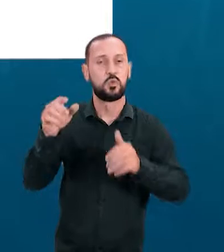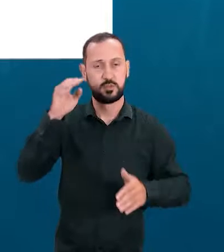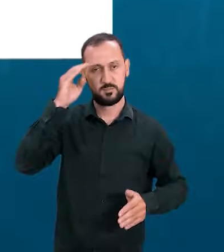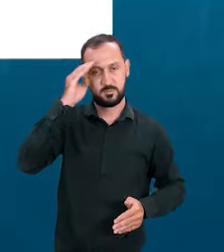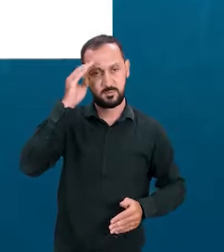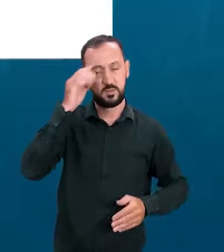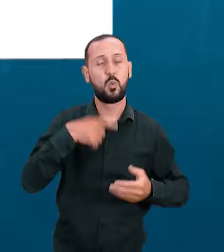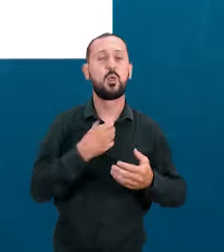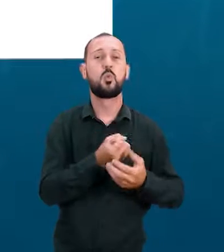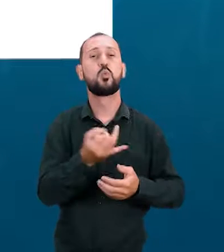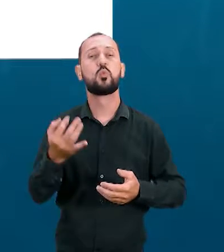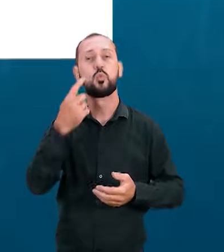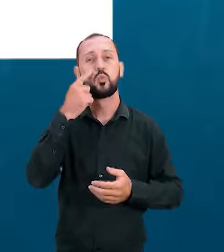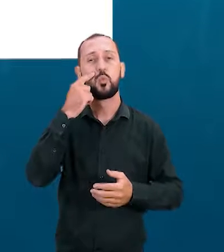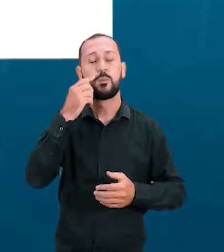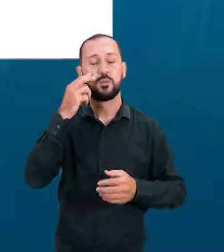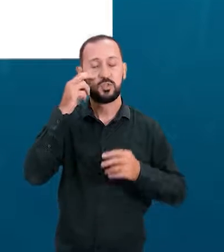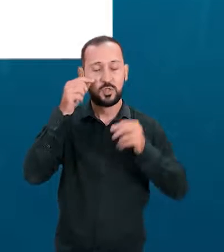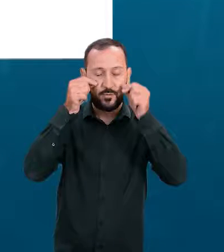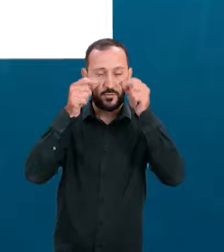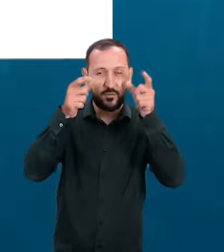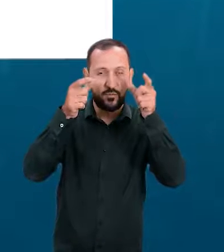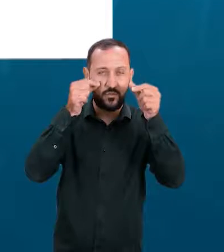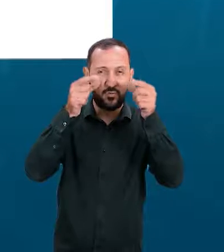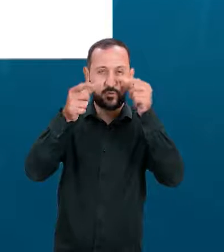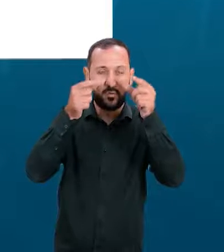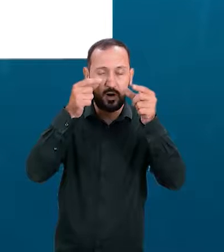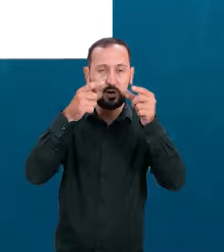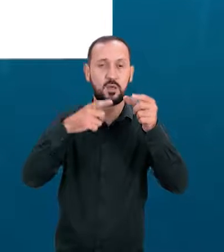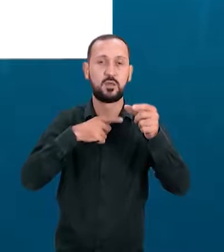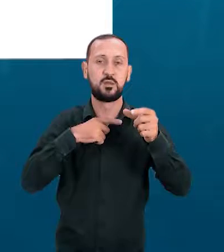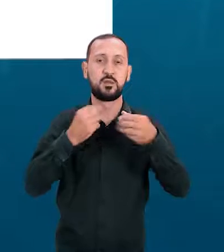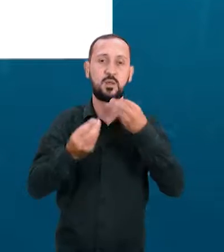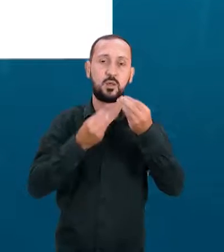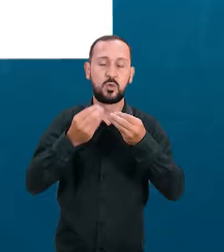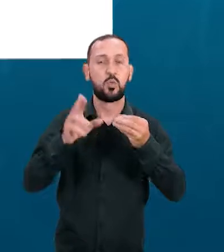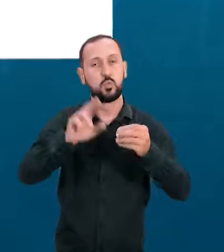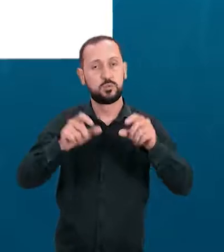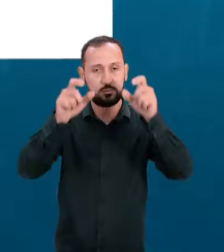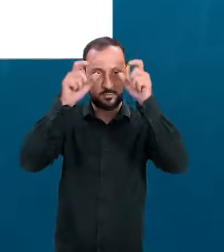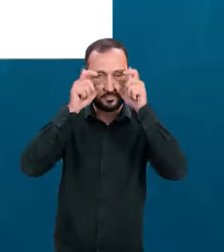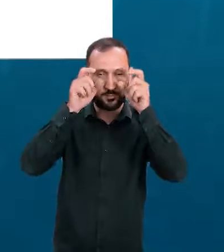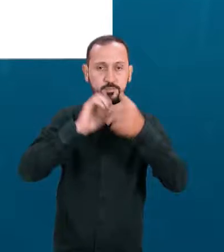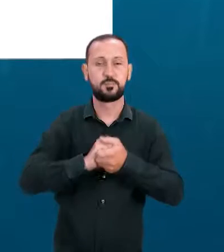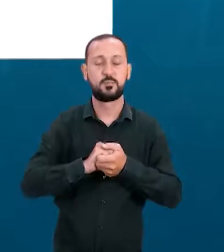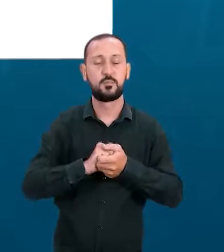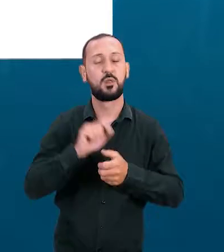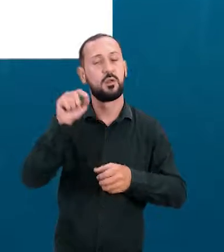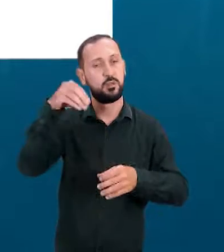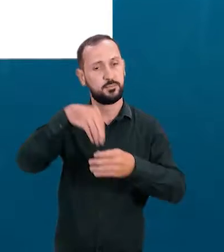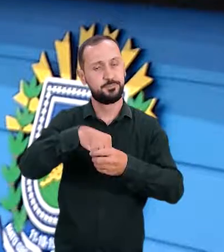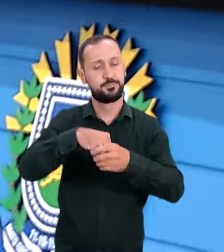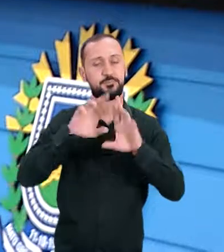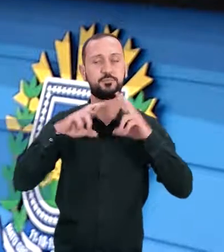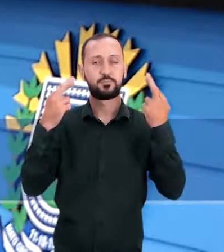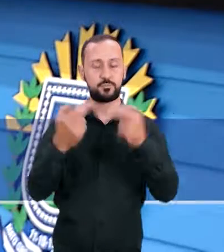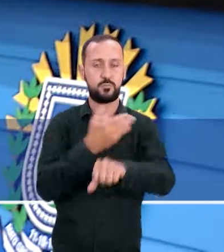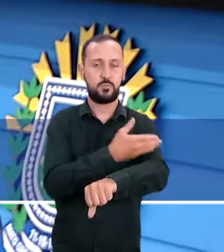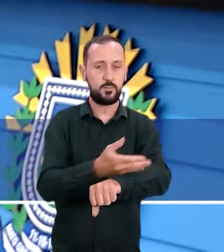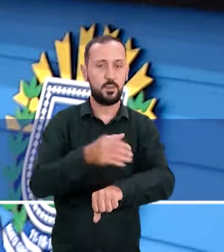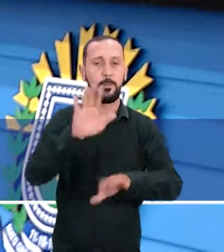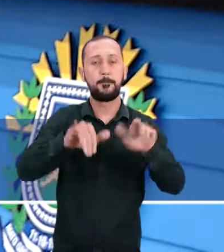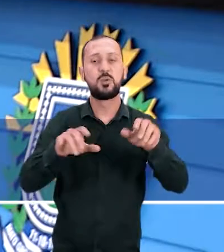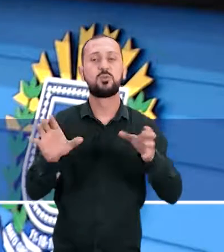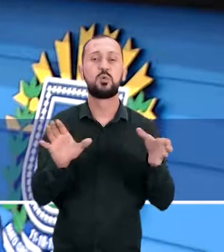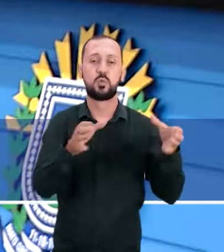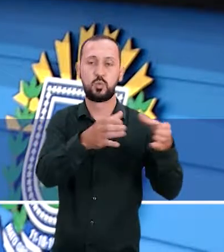das forças militares quanto ao índice mínimo de acuidade visual dos candidatos com e sem correção óptica. Durante a sessão, a